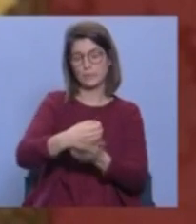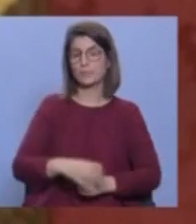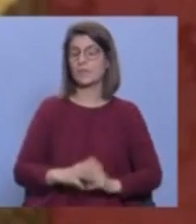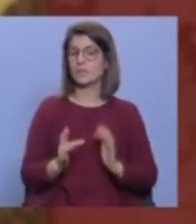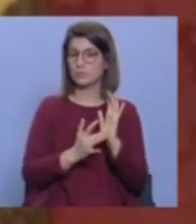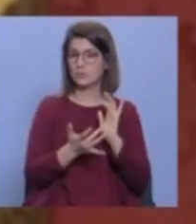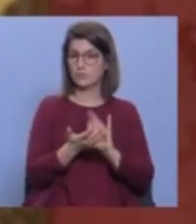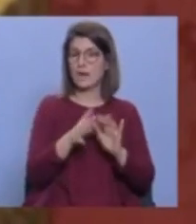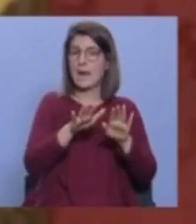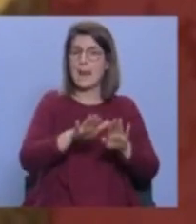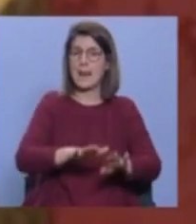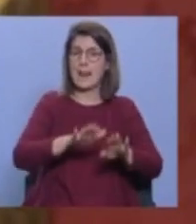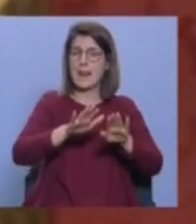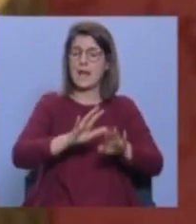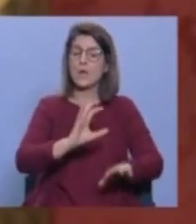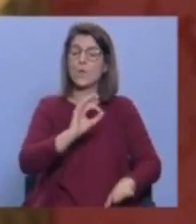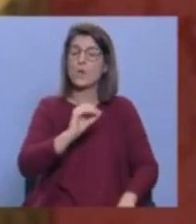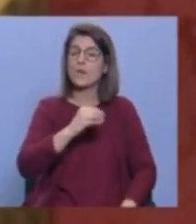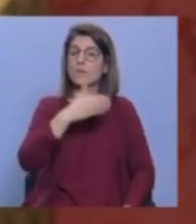40 dias